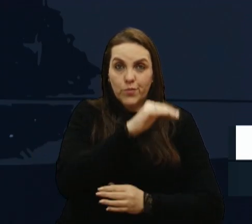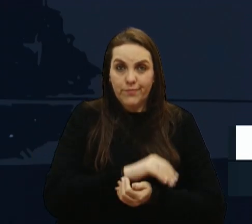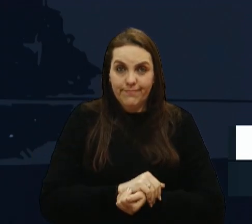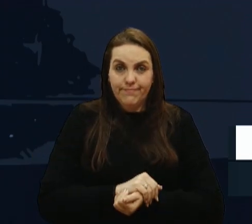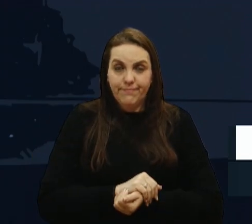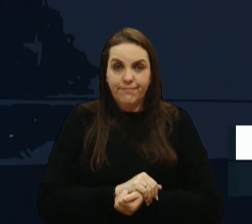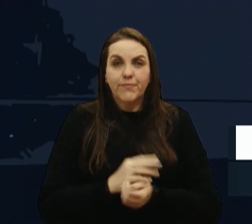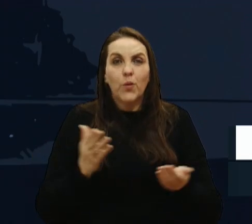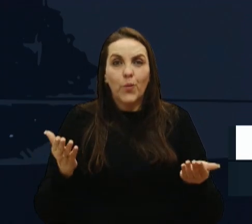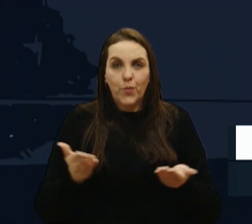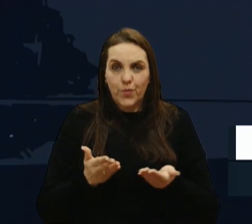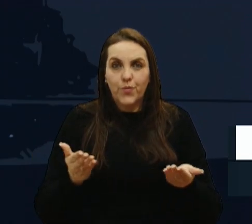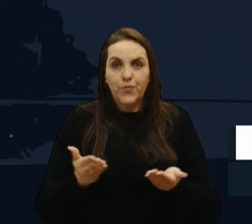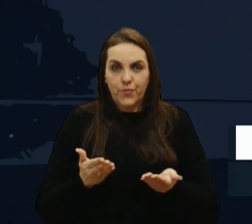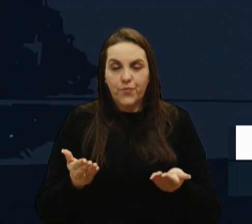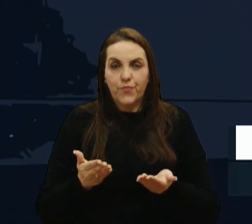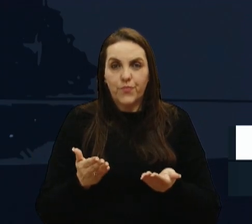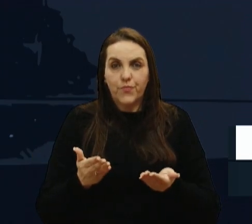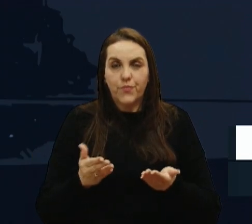Pessoal, hoje,